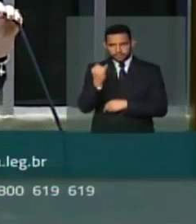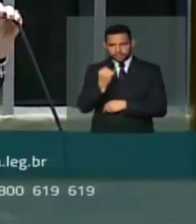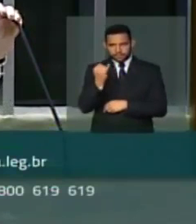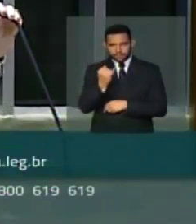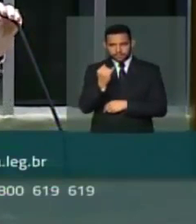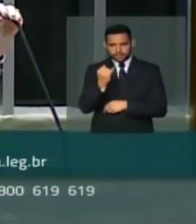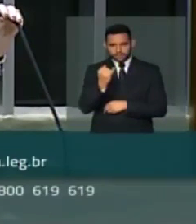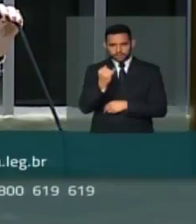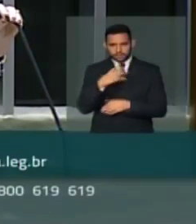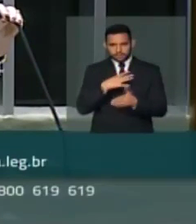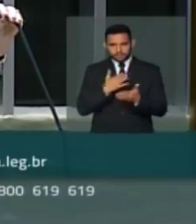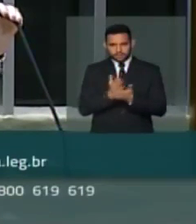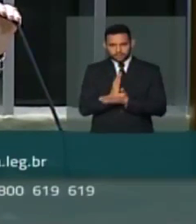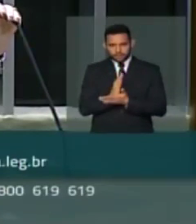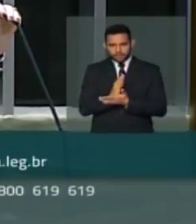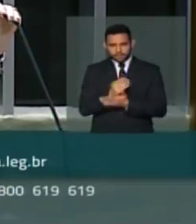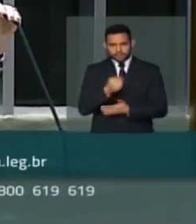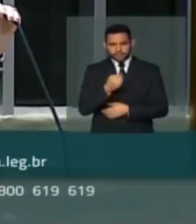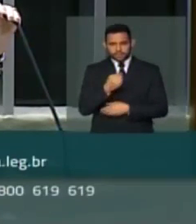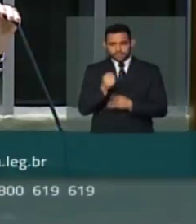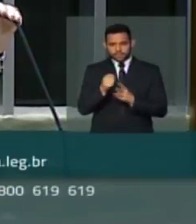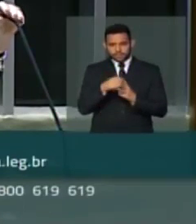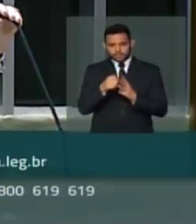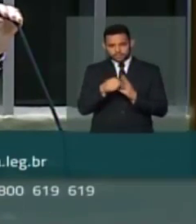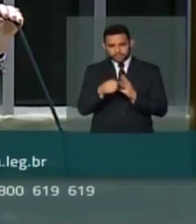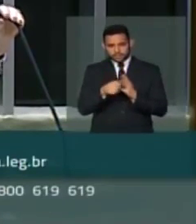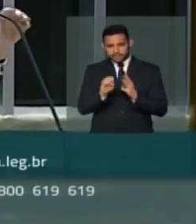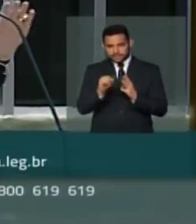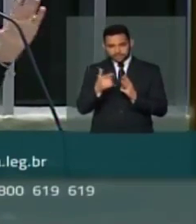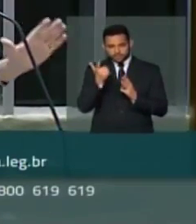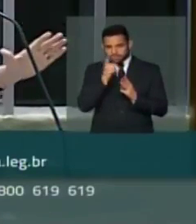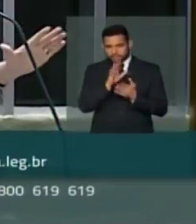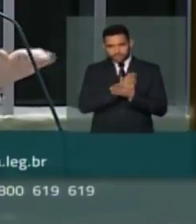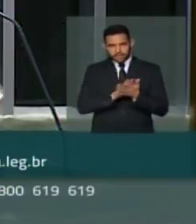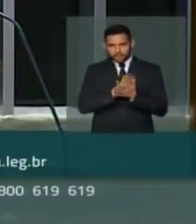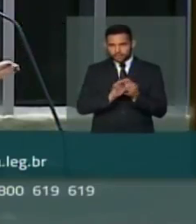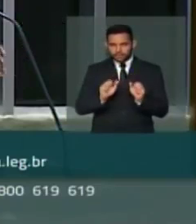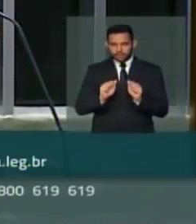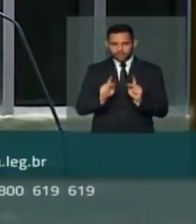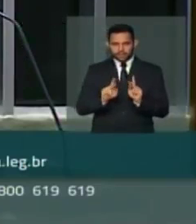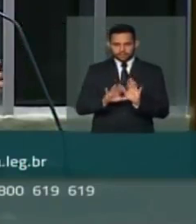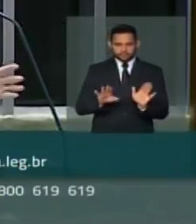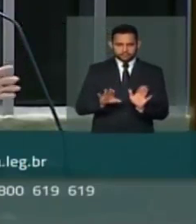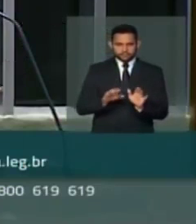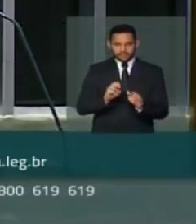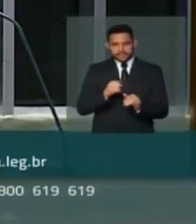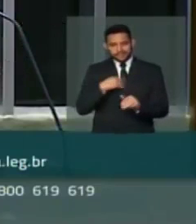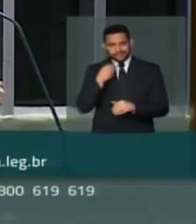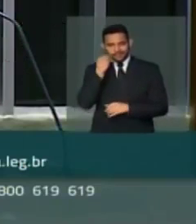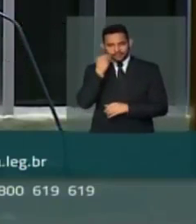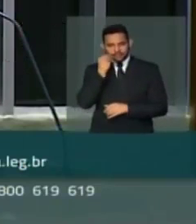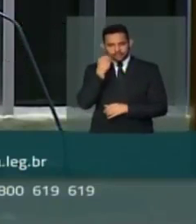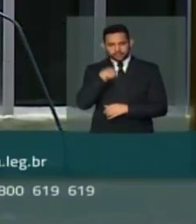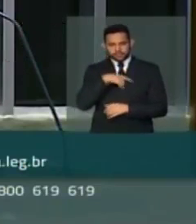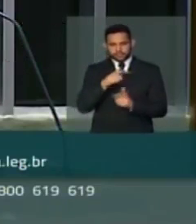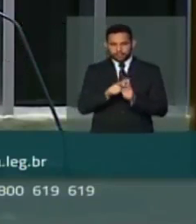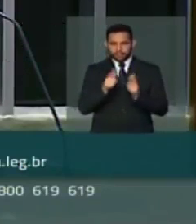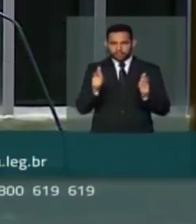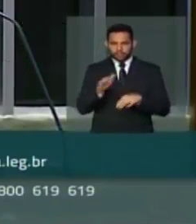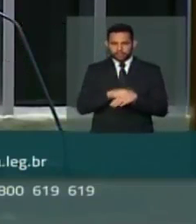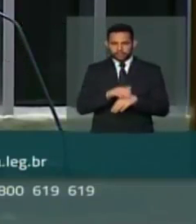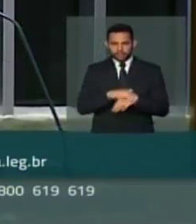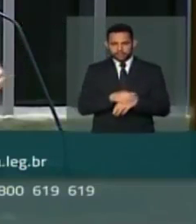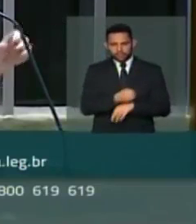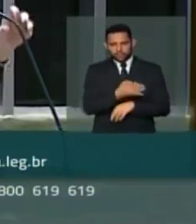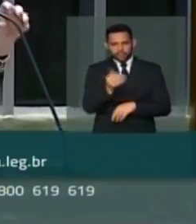gente aprovar, e é só por 3 mandatos. Se não deu certo, não deu certo, mas é uma tentativa da gente ampliar o